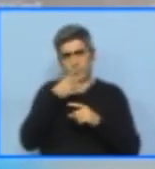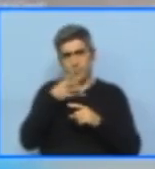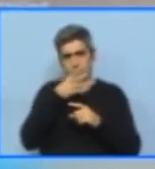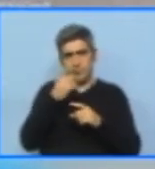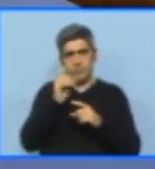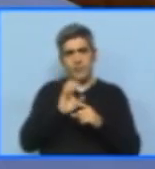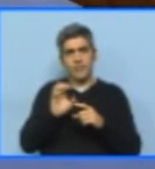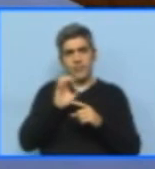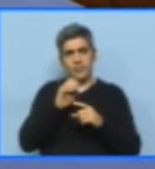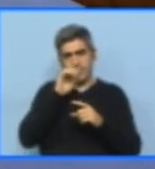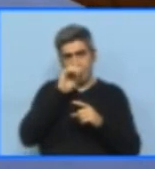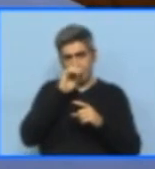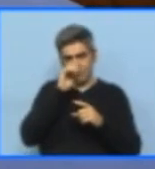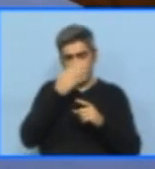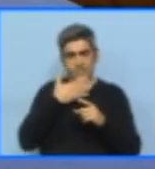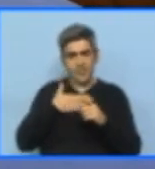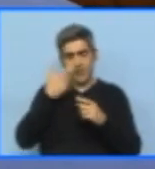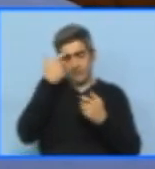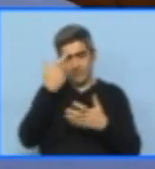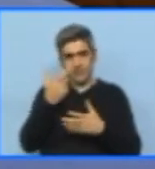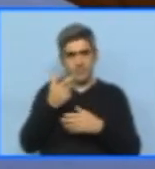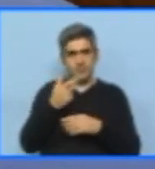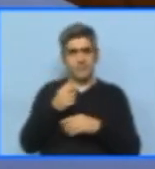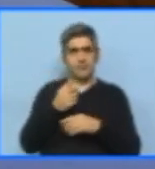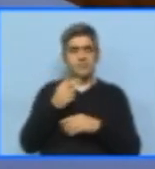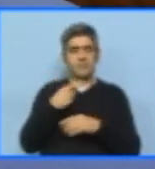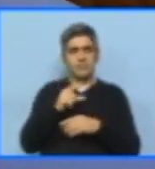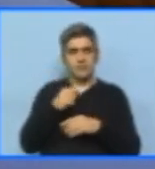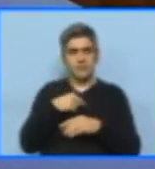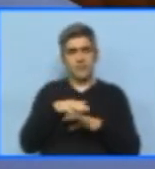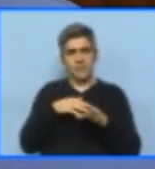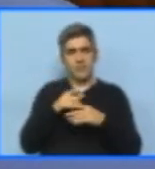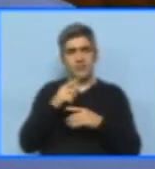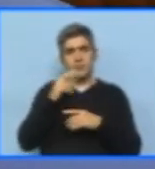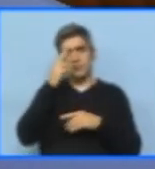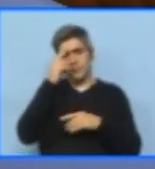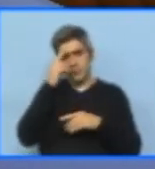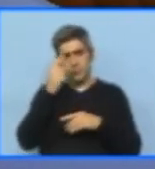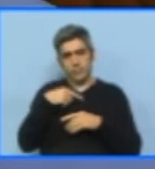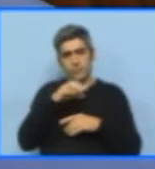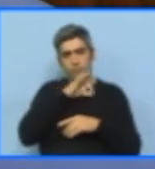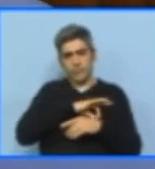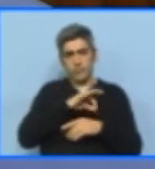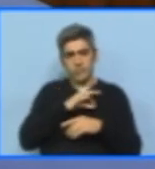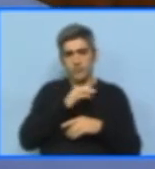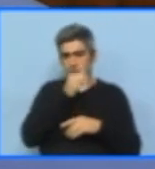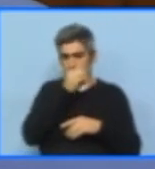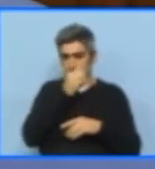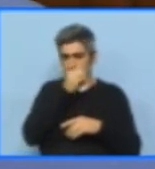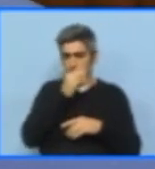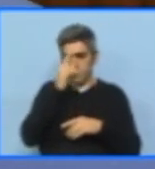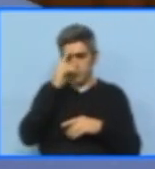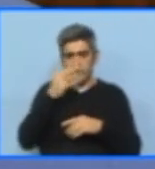de uma maneira que nos surpreendem. Ora, nós também fazemos esse esforço diário, os nossos profissionais fazem esse esforço